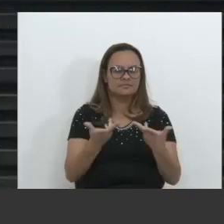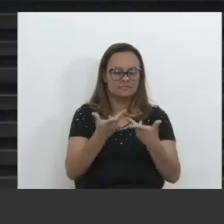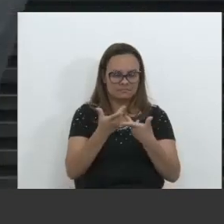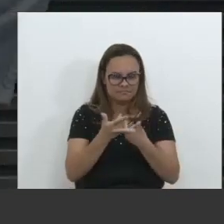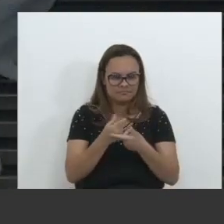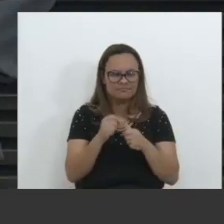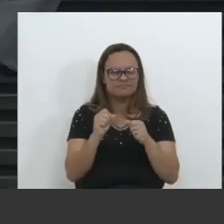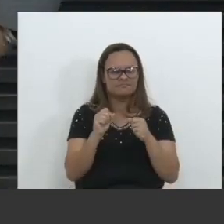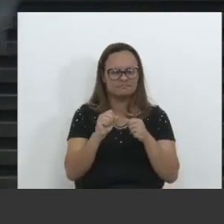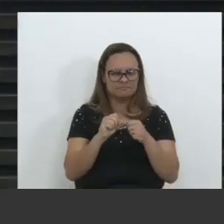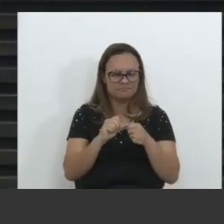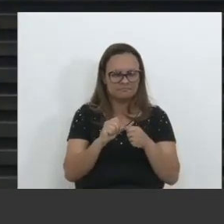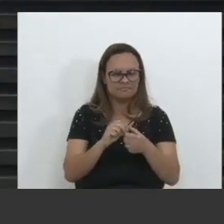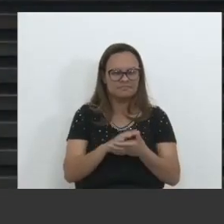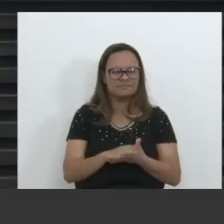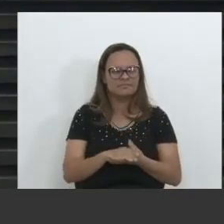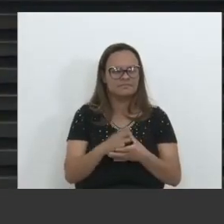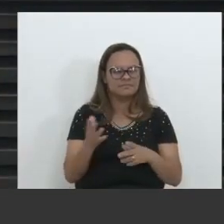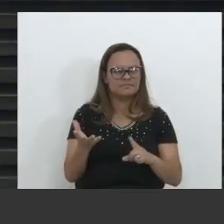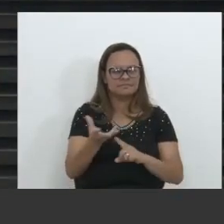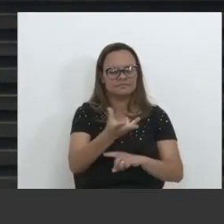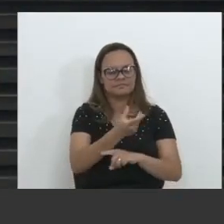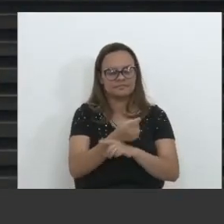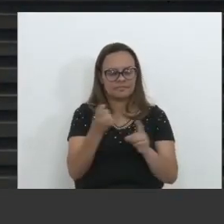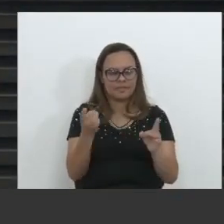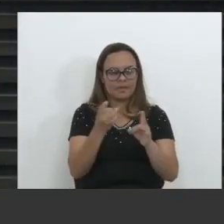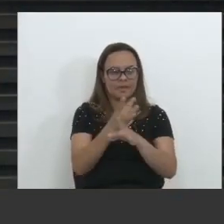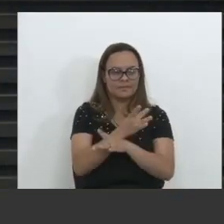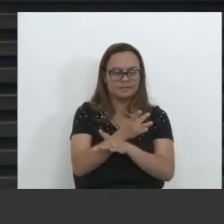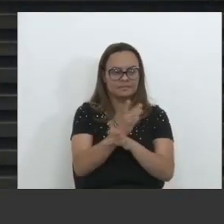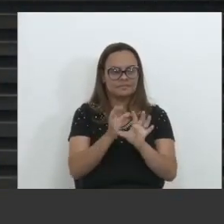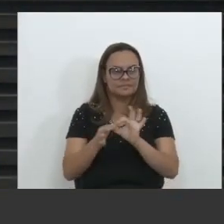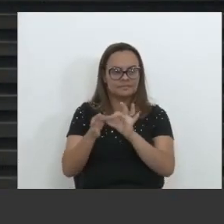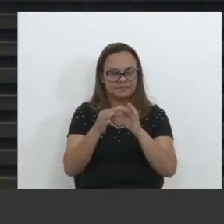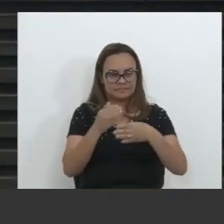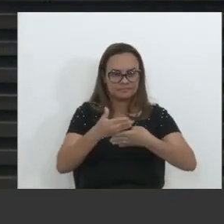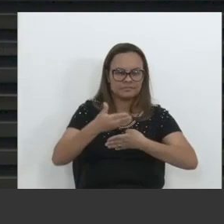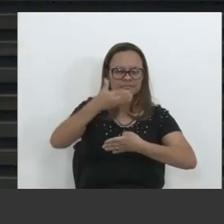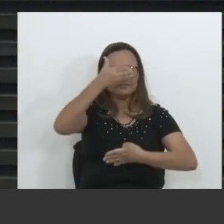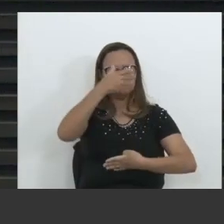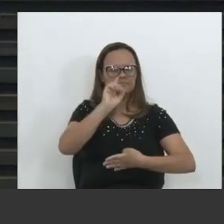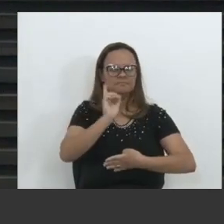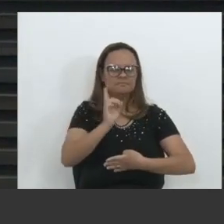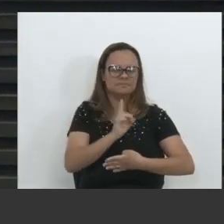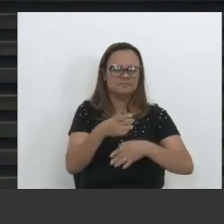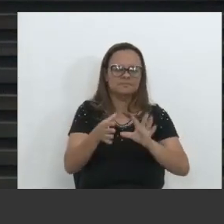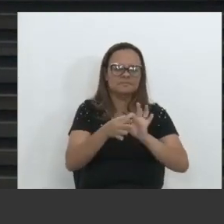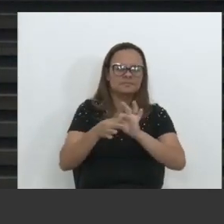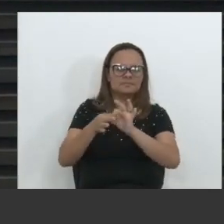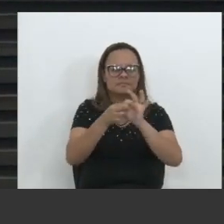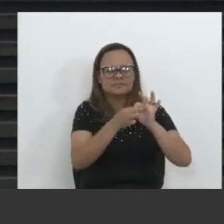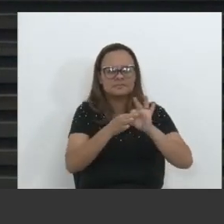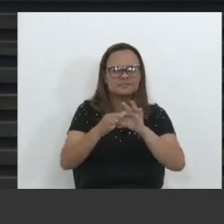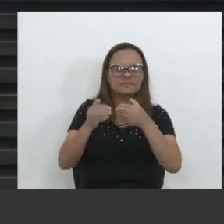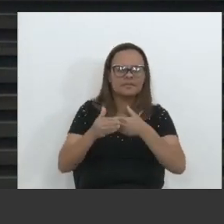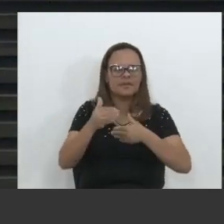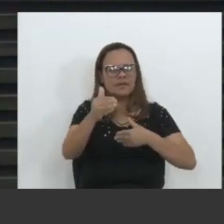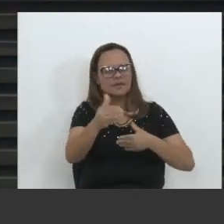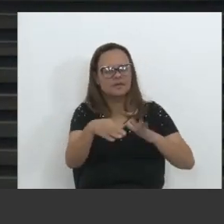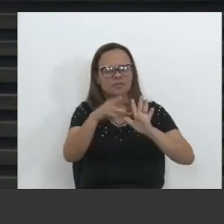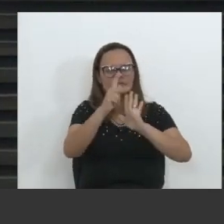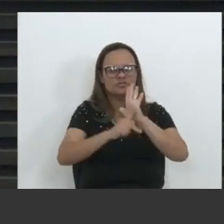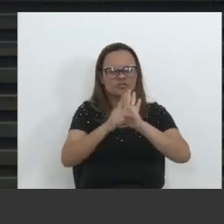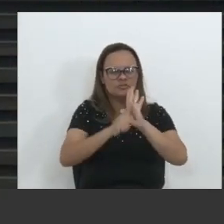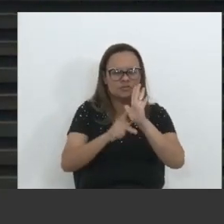gente devemos estar sempre prontos a fazer pontes e não muros porque a parceria vamos mais longe e alguns dos projetos que